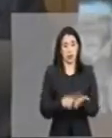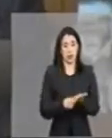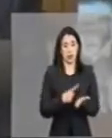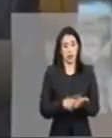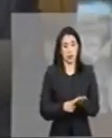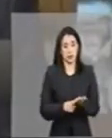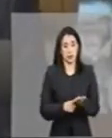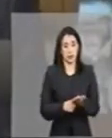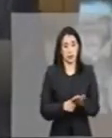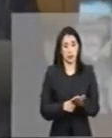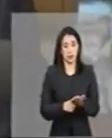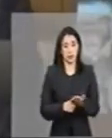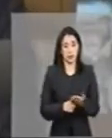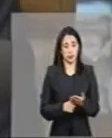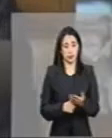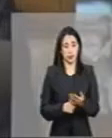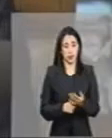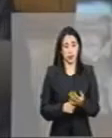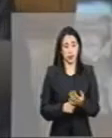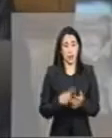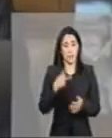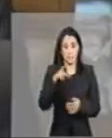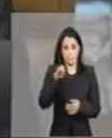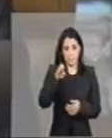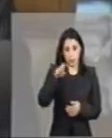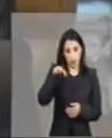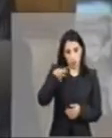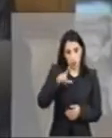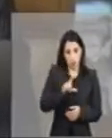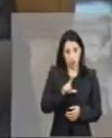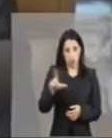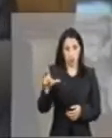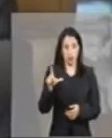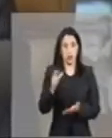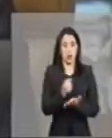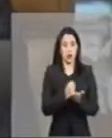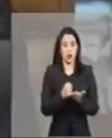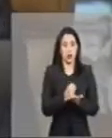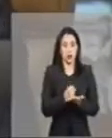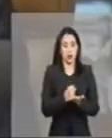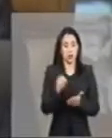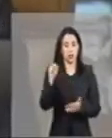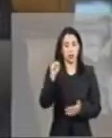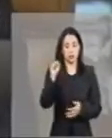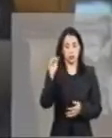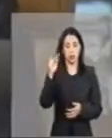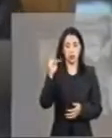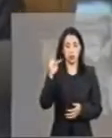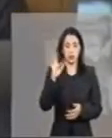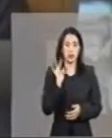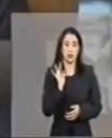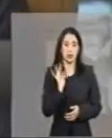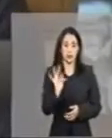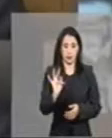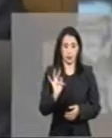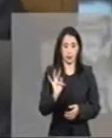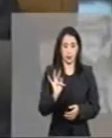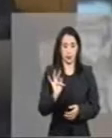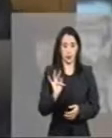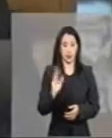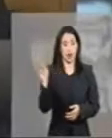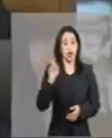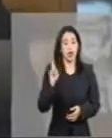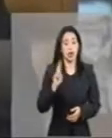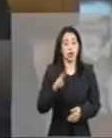especificamente a competência penal originária do Supremo Tribunal Federal, razão pela qual,